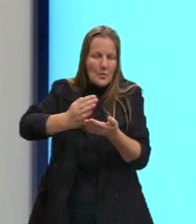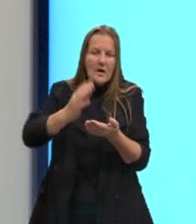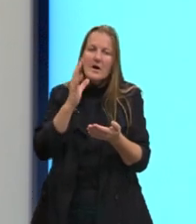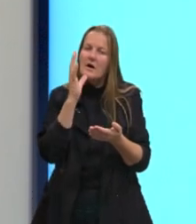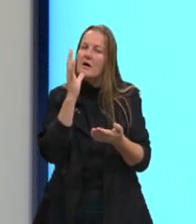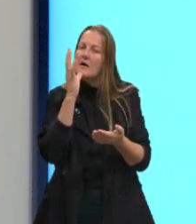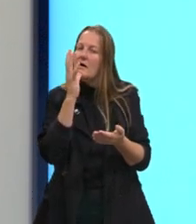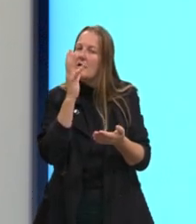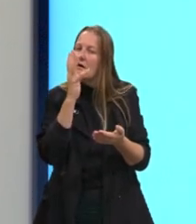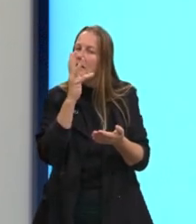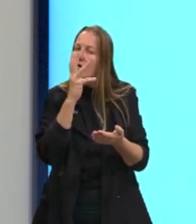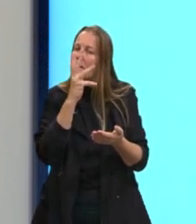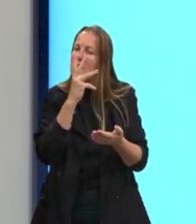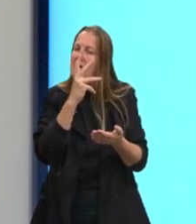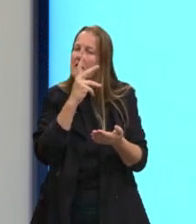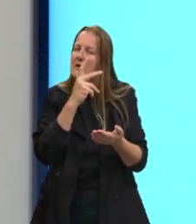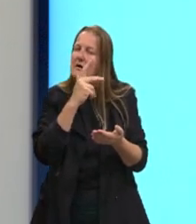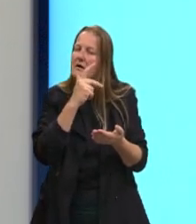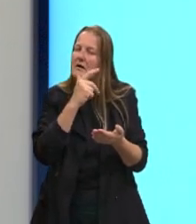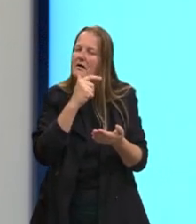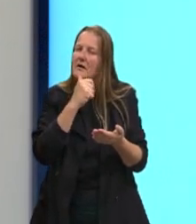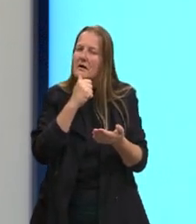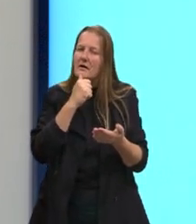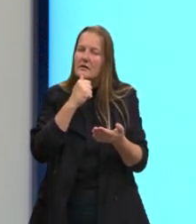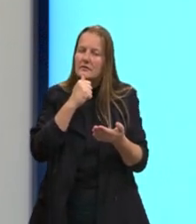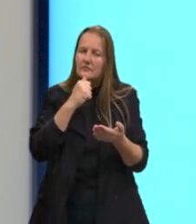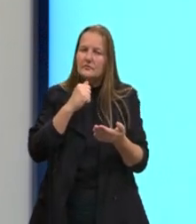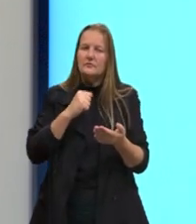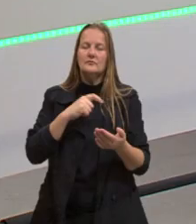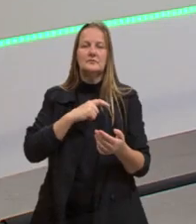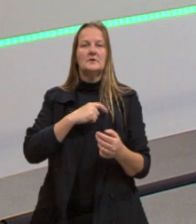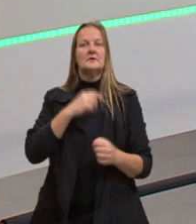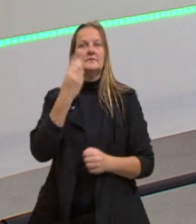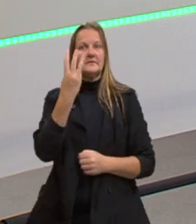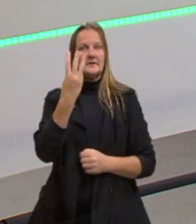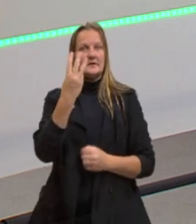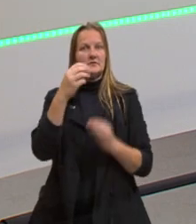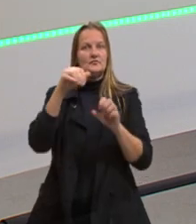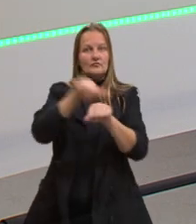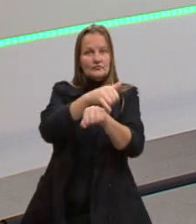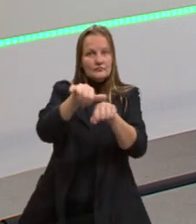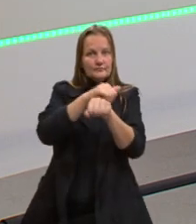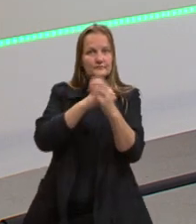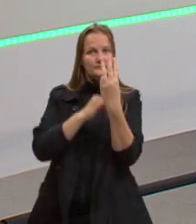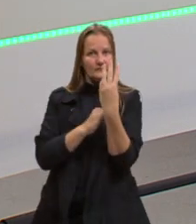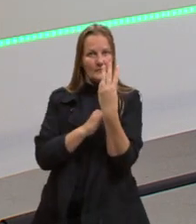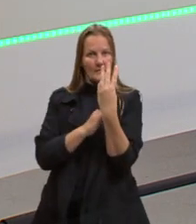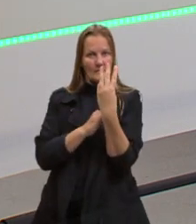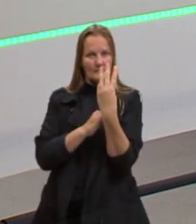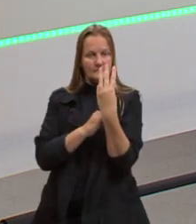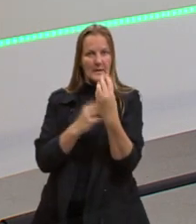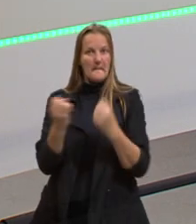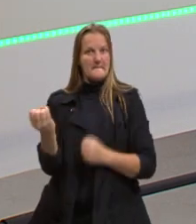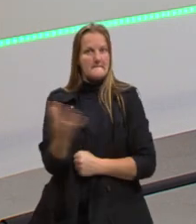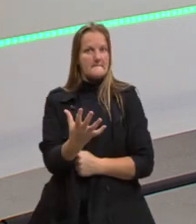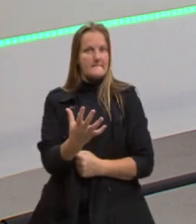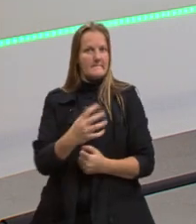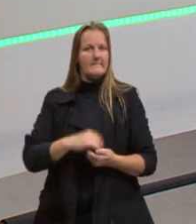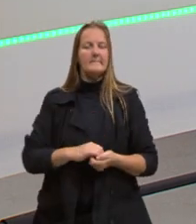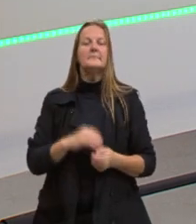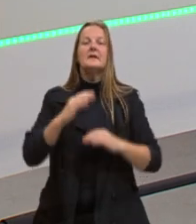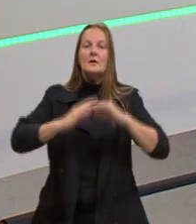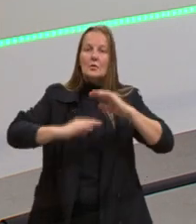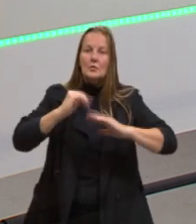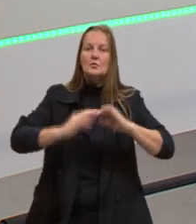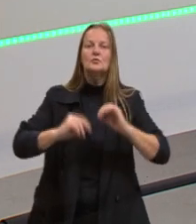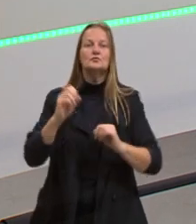aí pessoal a nós temos 3 grandes técnica Há muitos mais extremamente modernas e que foram